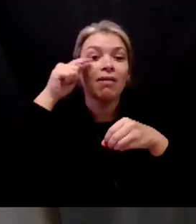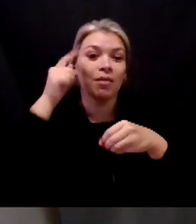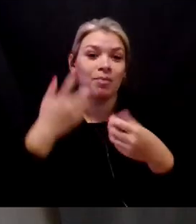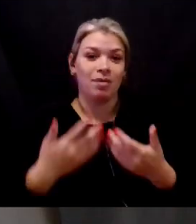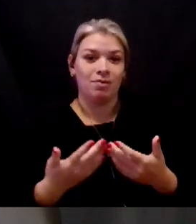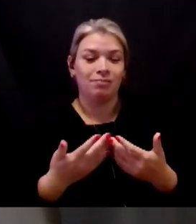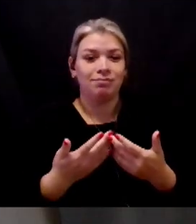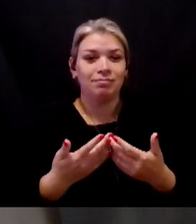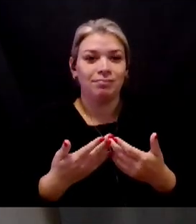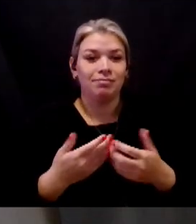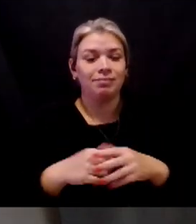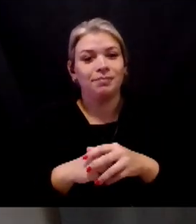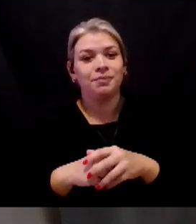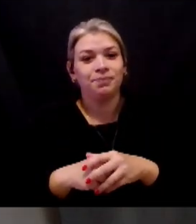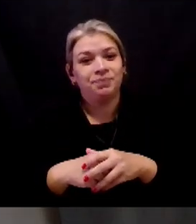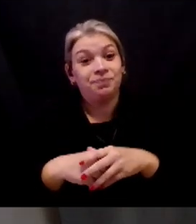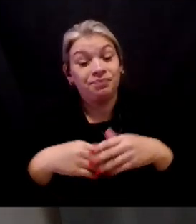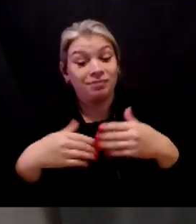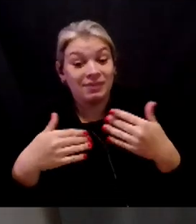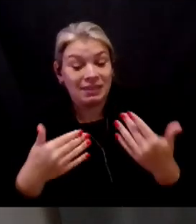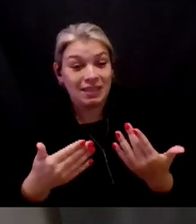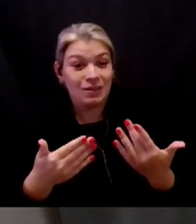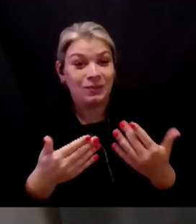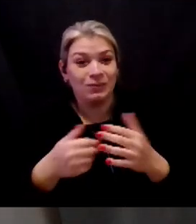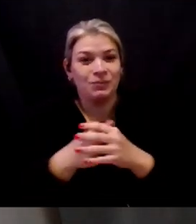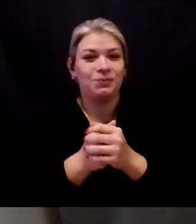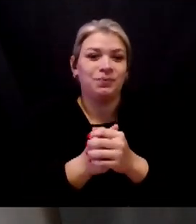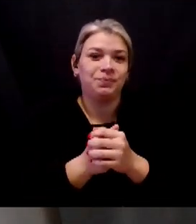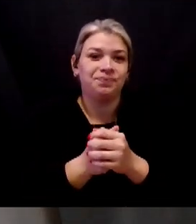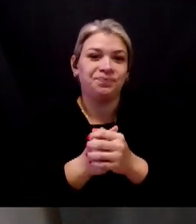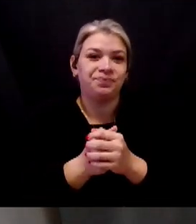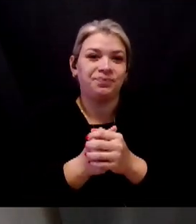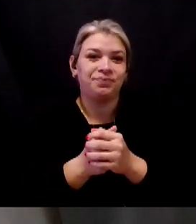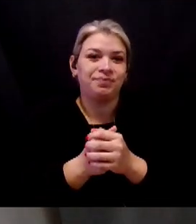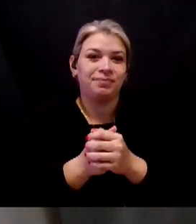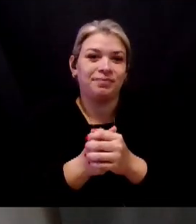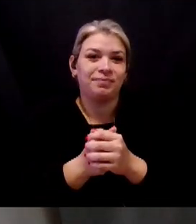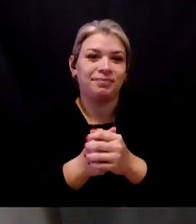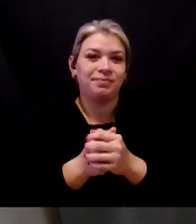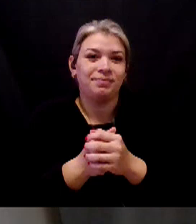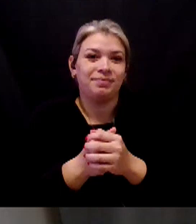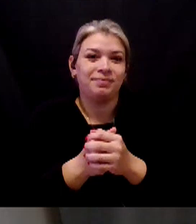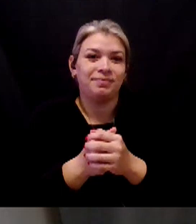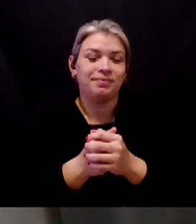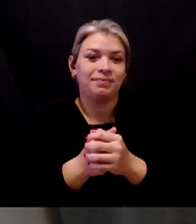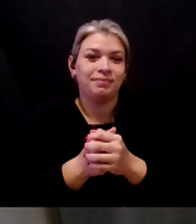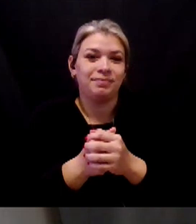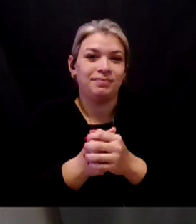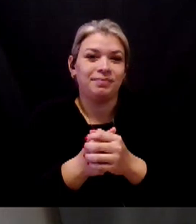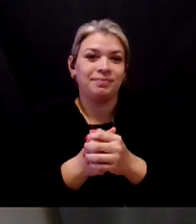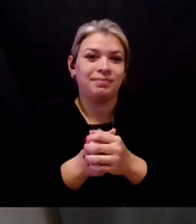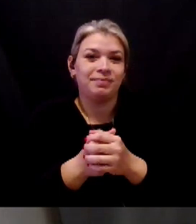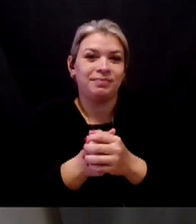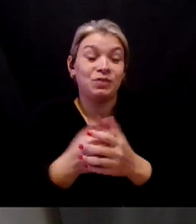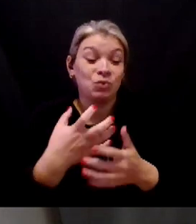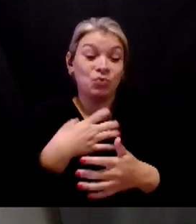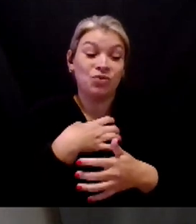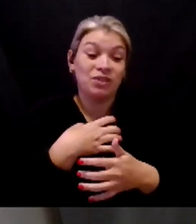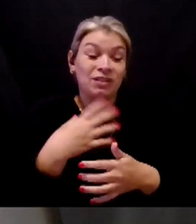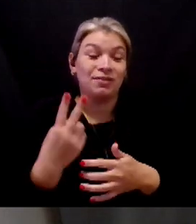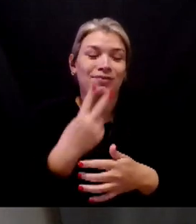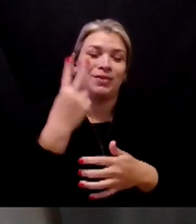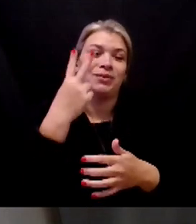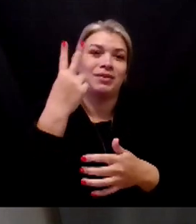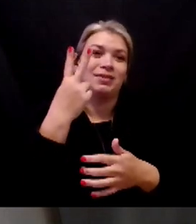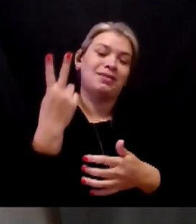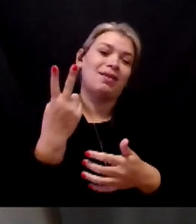comportamentos, né, se enfeitar, passar o rímel, o blush, eles são valorizados por esses pais. Isso. Então, por mais que essa mãe